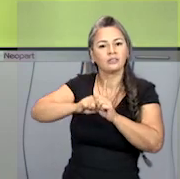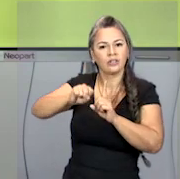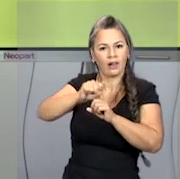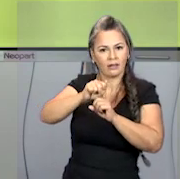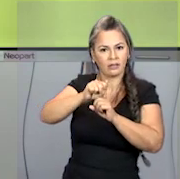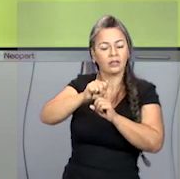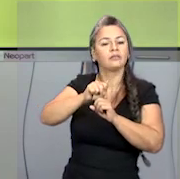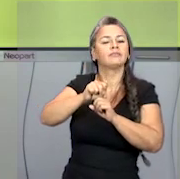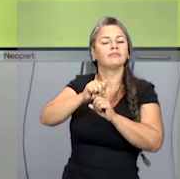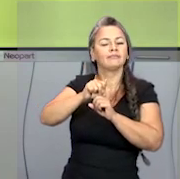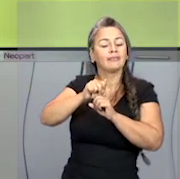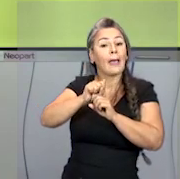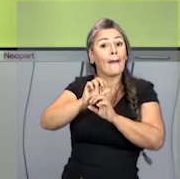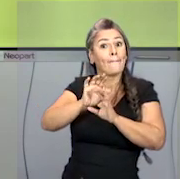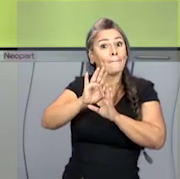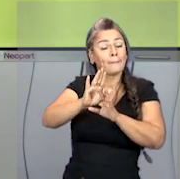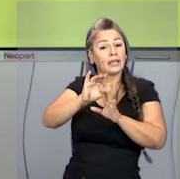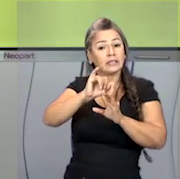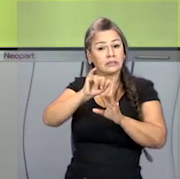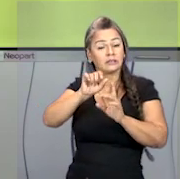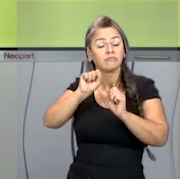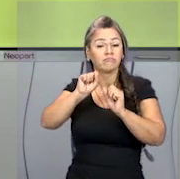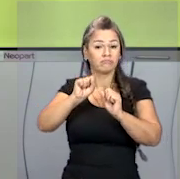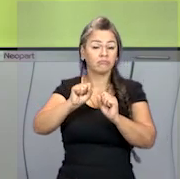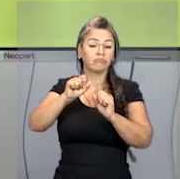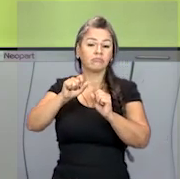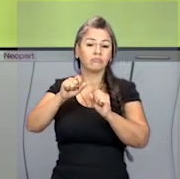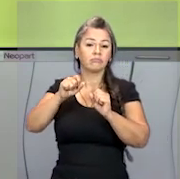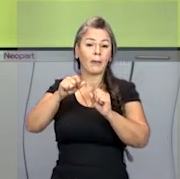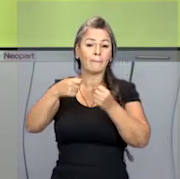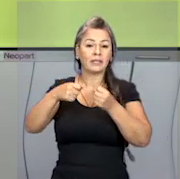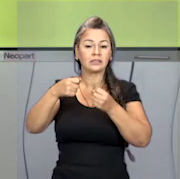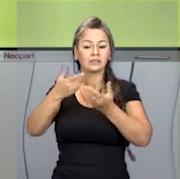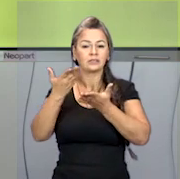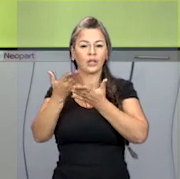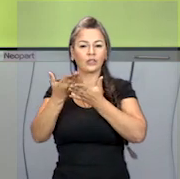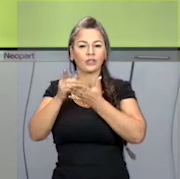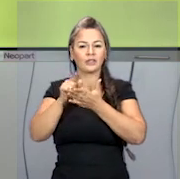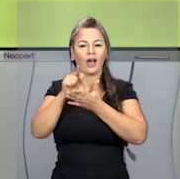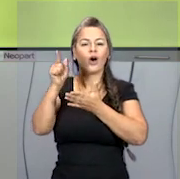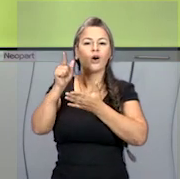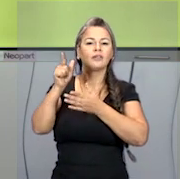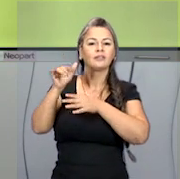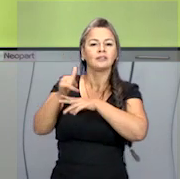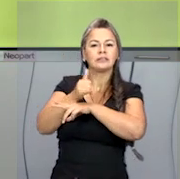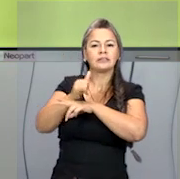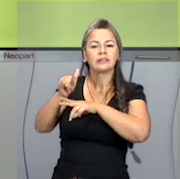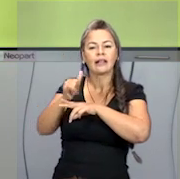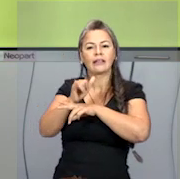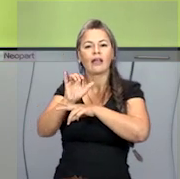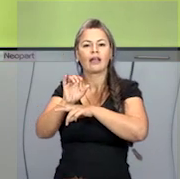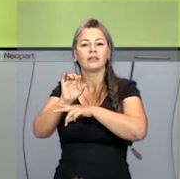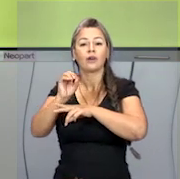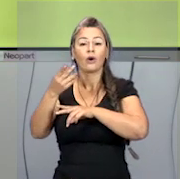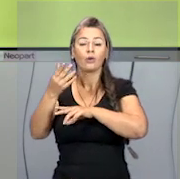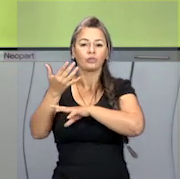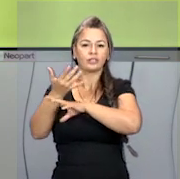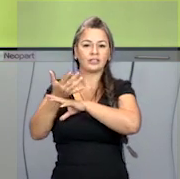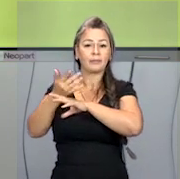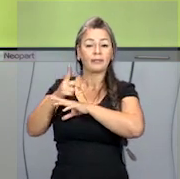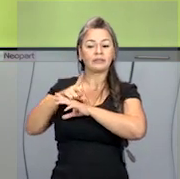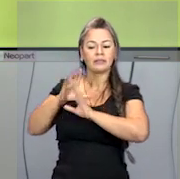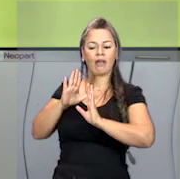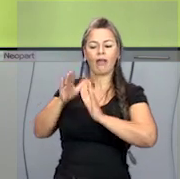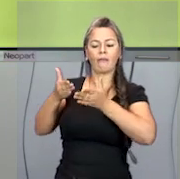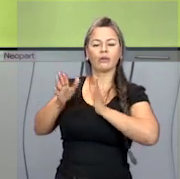quiser aprofundar outros elementos, nós devemos buscar as outras ciências, as outras disciplinas, para ver a abordagem que